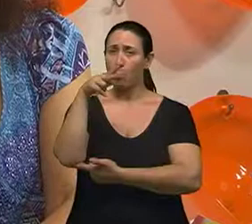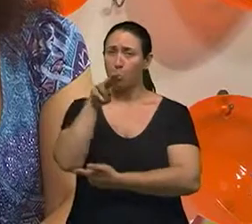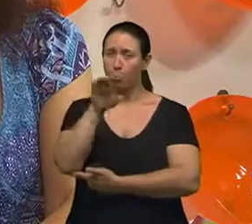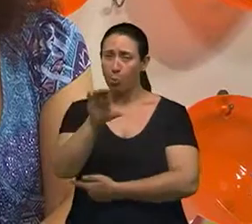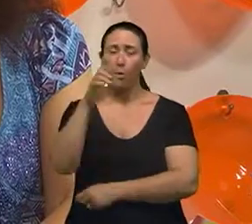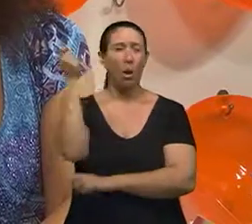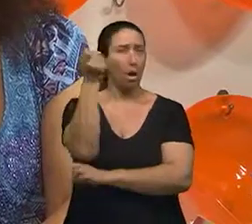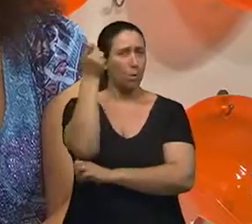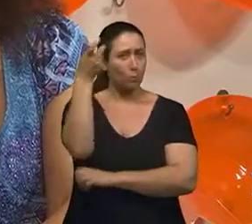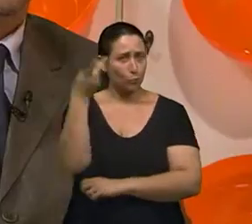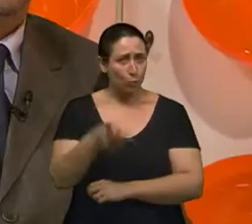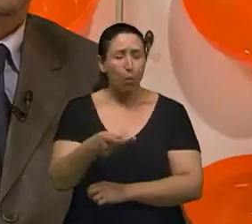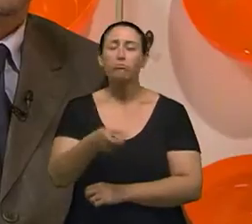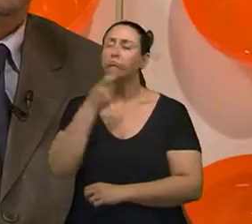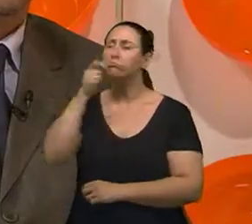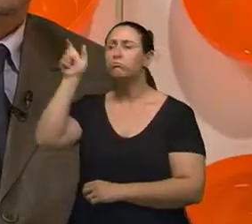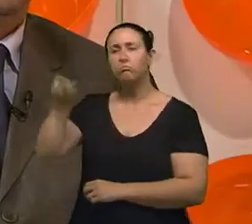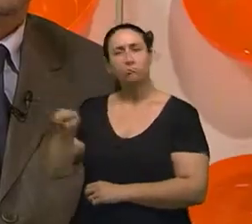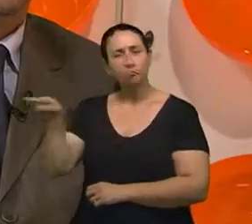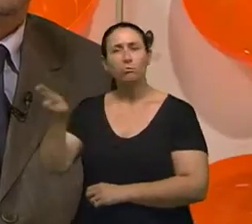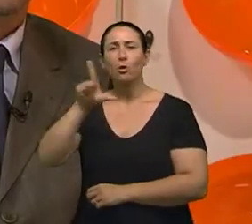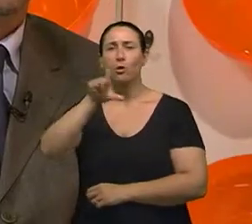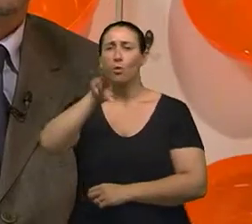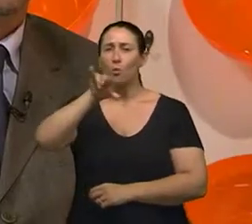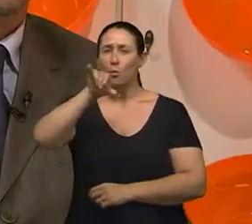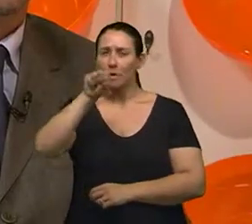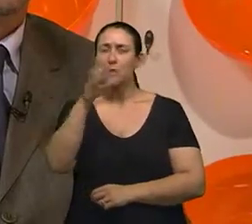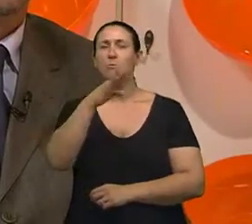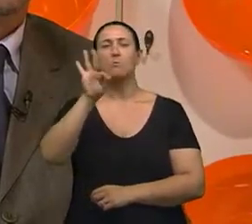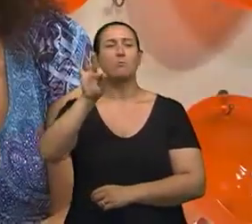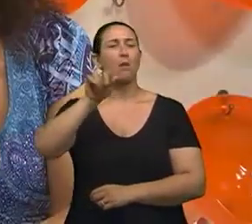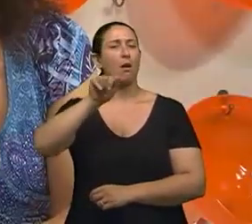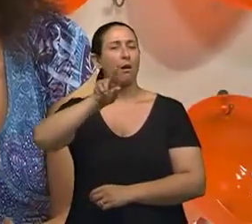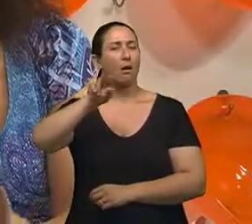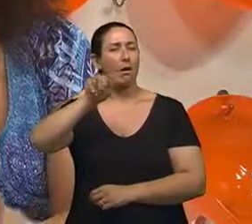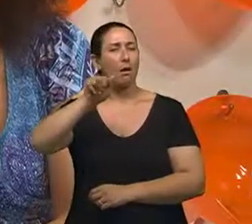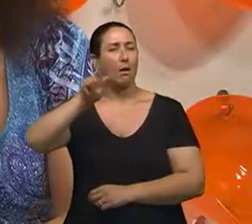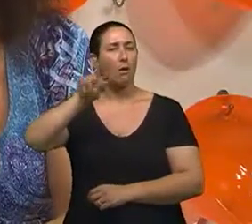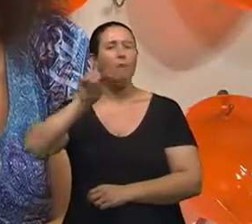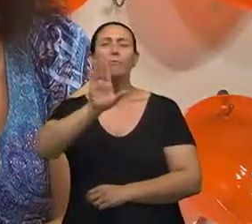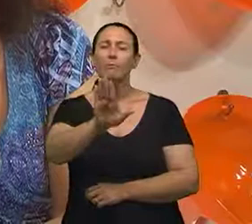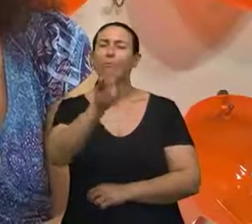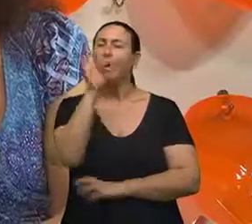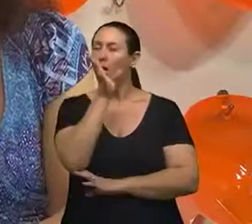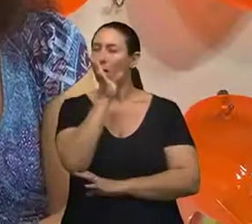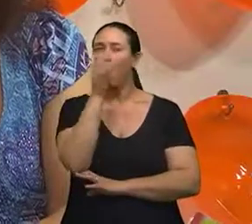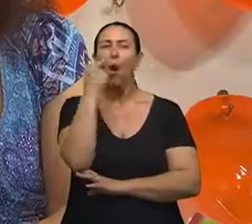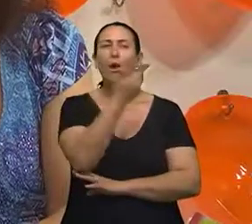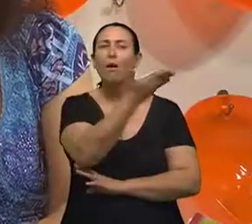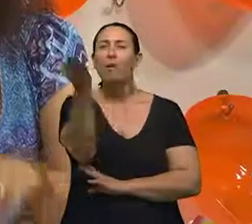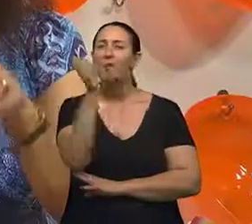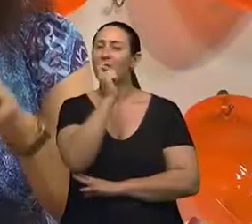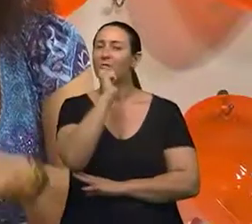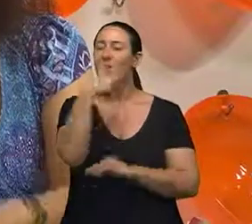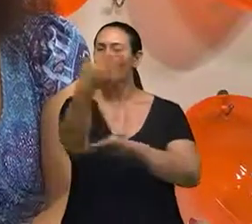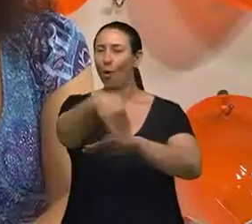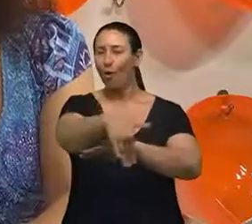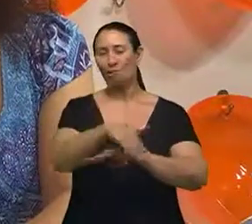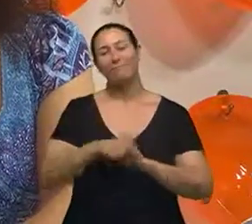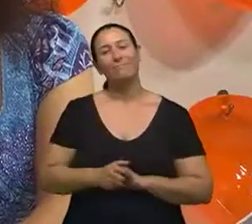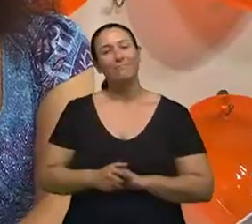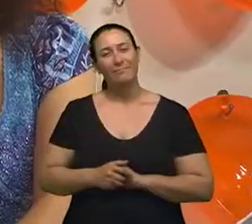Universidade Católica do Rio Grande do Sul, Luiz Ricardo Tarragó. Mas veja mais dúvidas do nosso público. Vamos